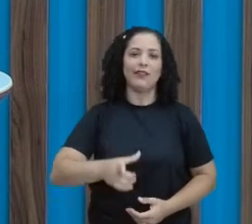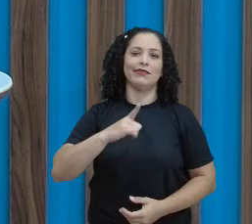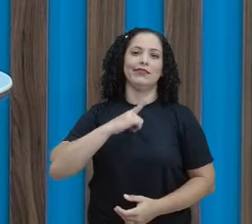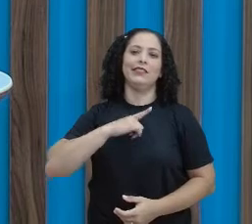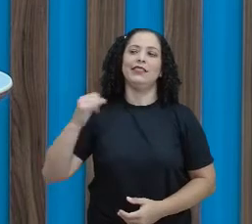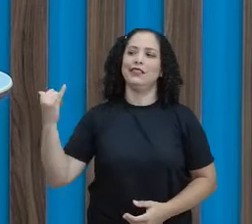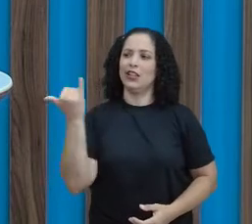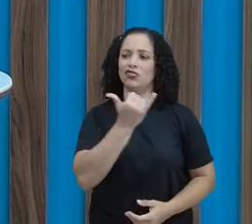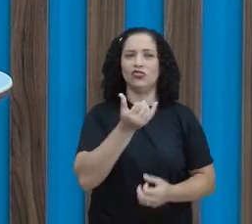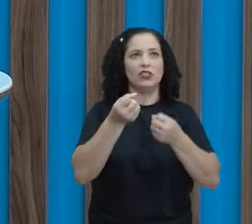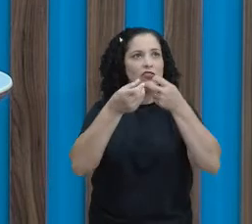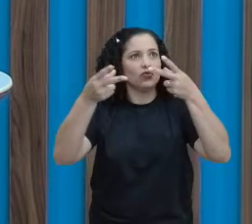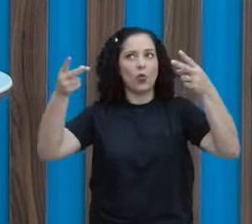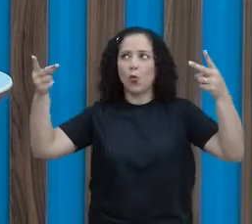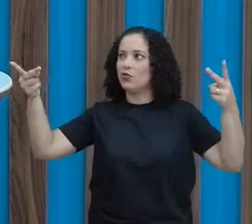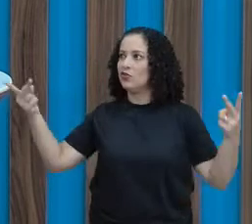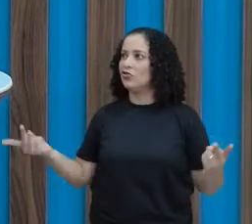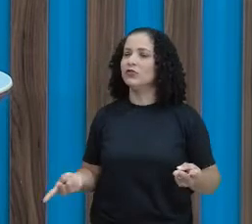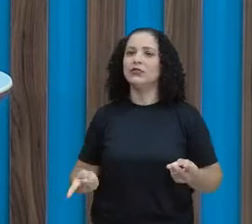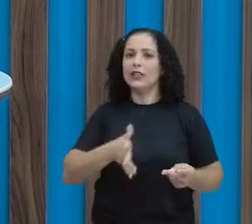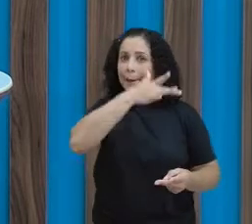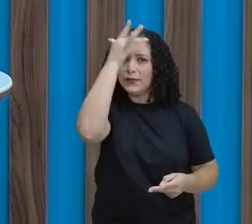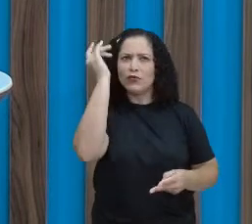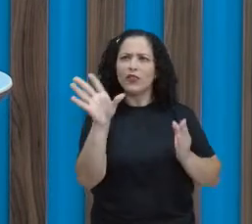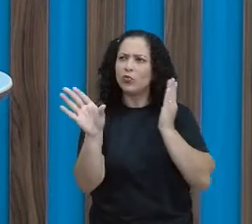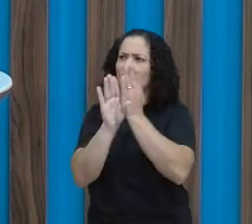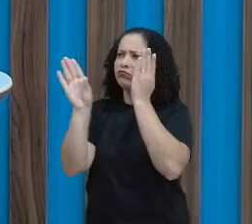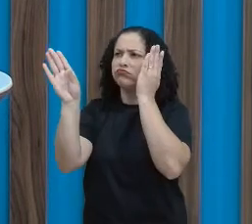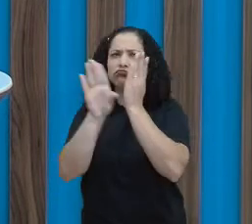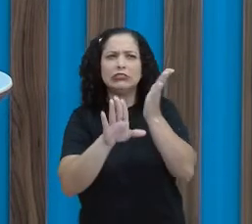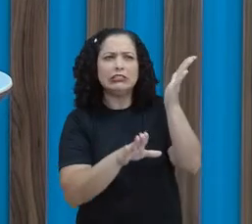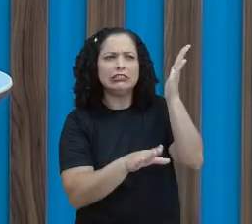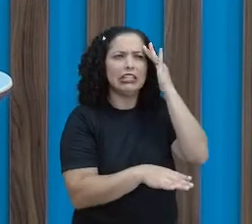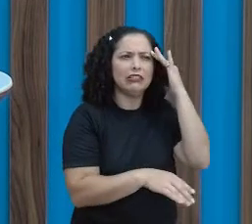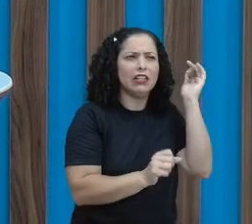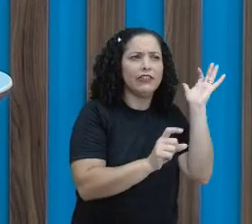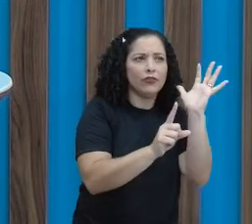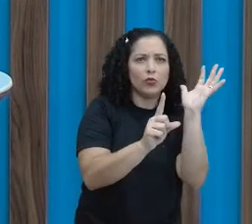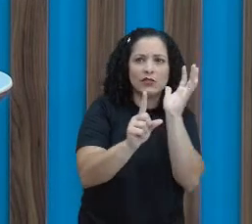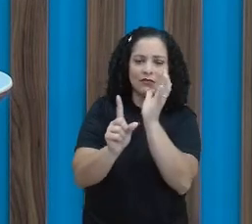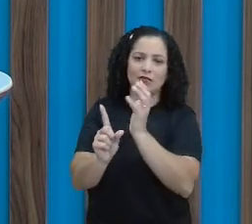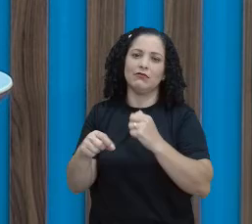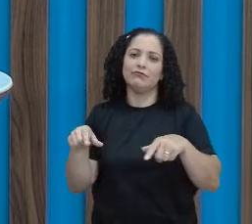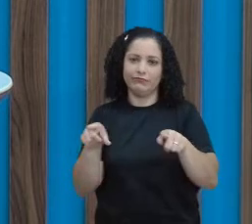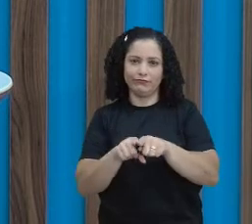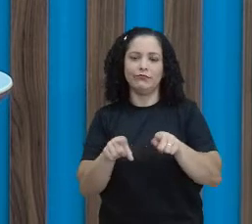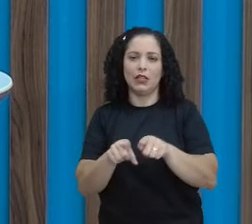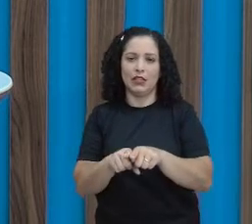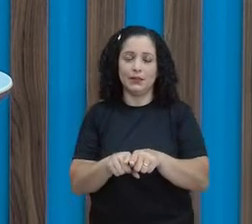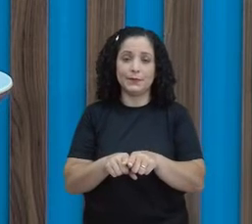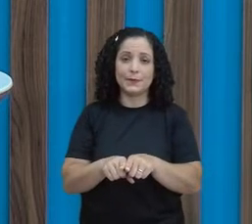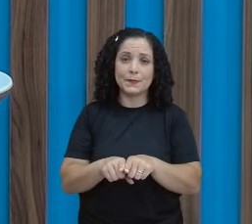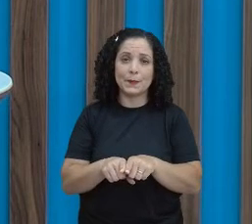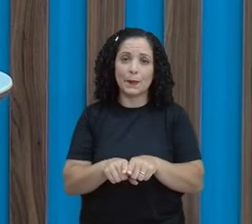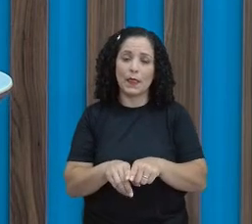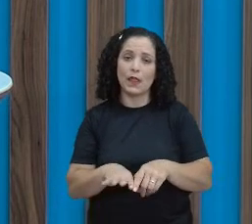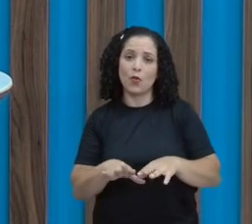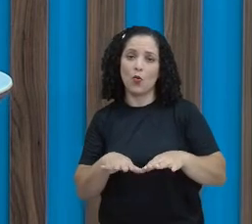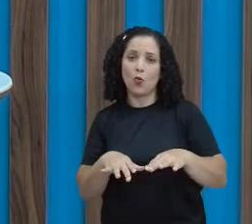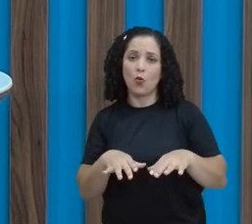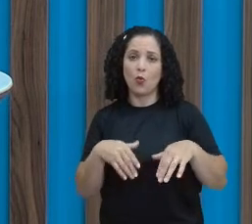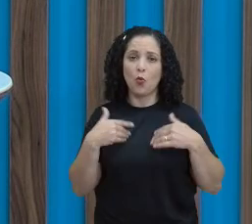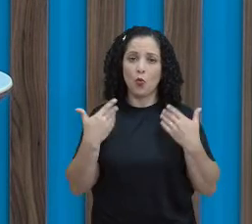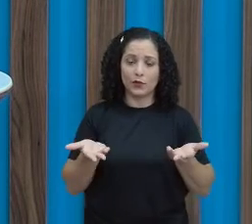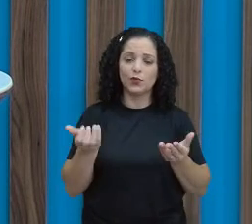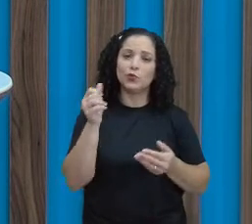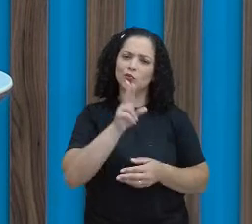vai compreendendo como ela funciona. O homem vai também interferindo nessa energia no momento que a gente utiliza no nosso